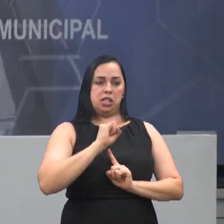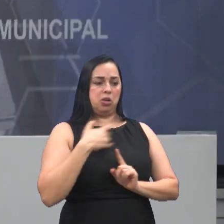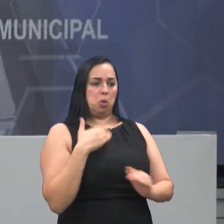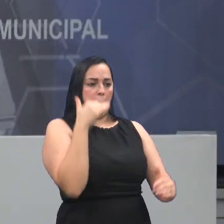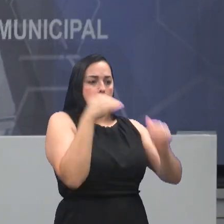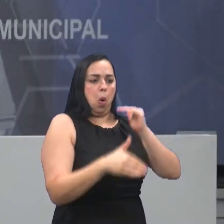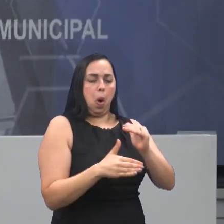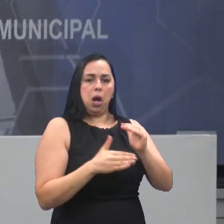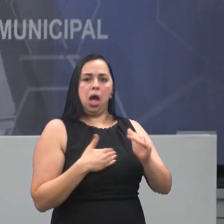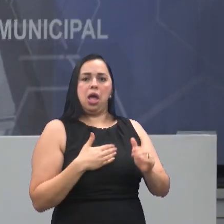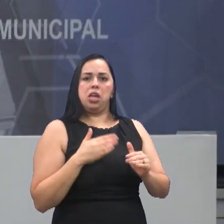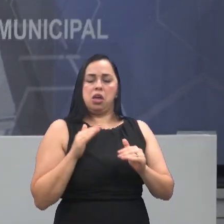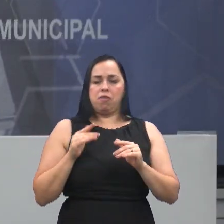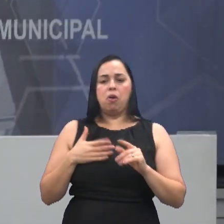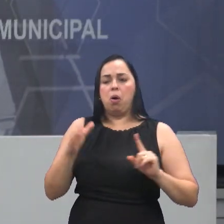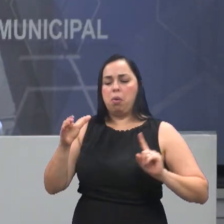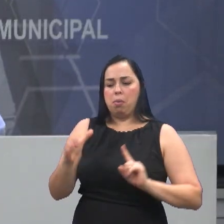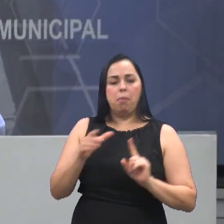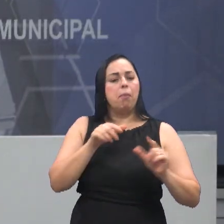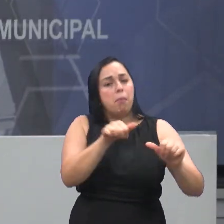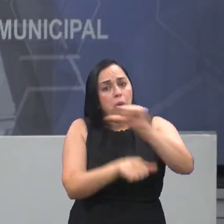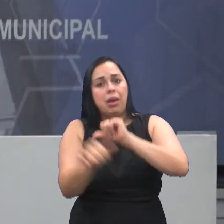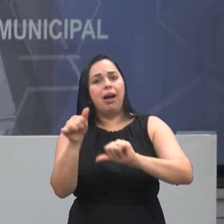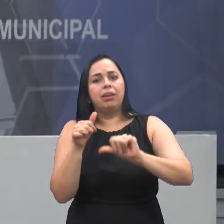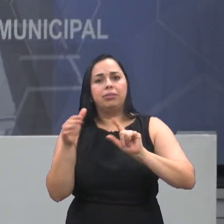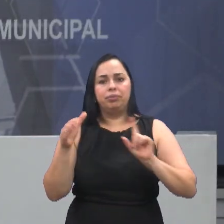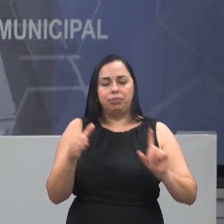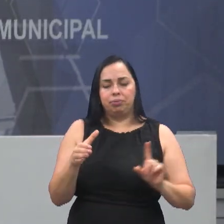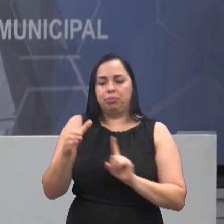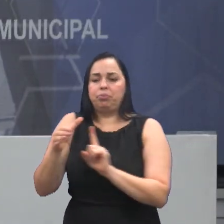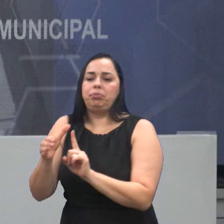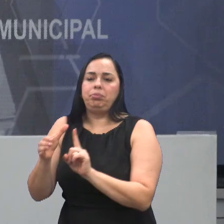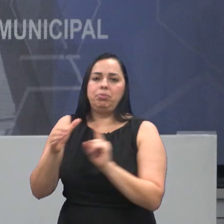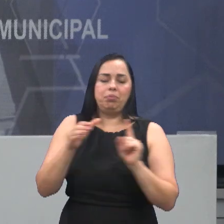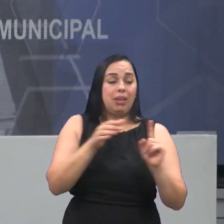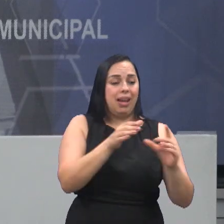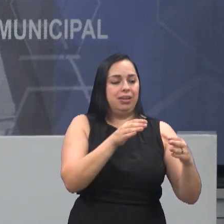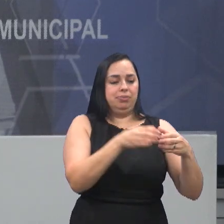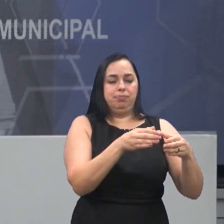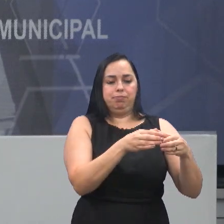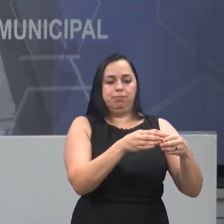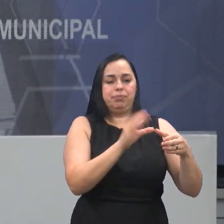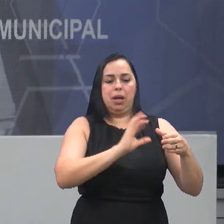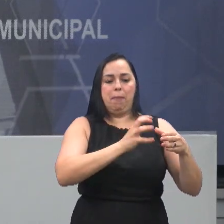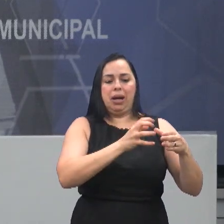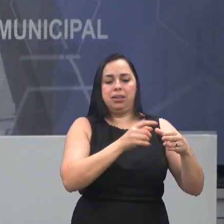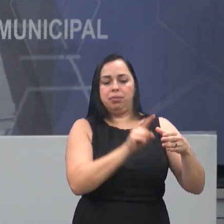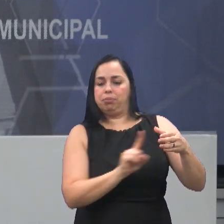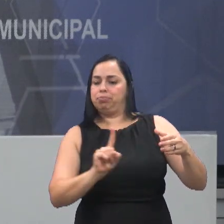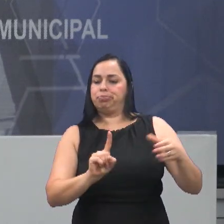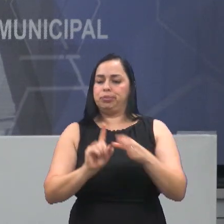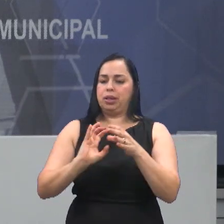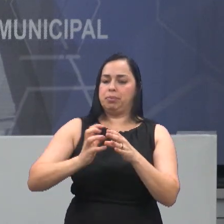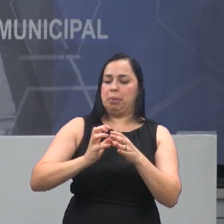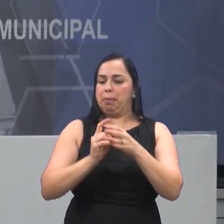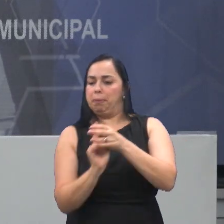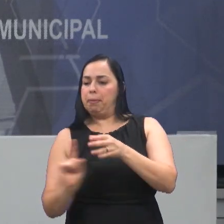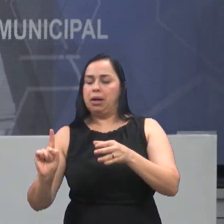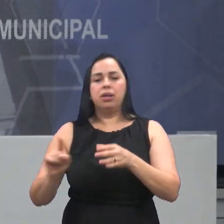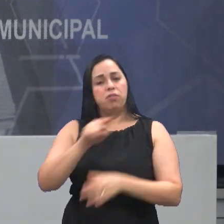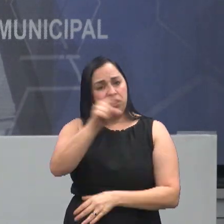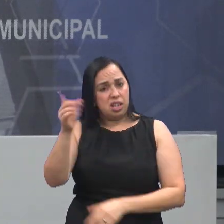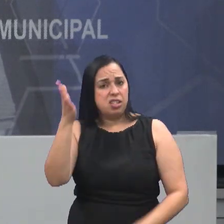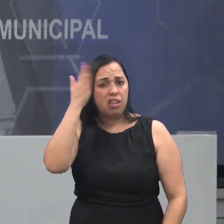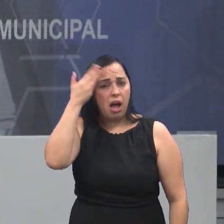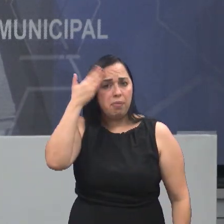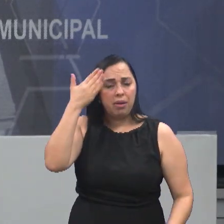para um partido que eu me alinho ideologicamente. Então, toda essa minha trajetória né? É de conhecimento do Joseense. O